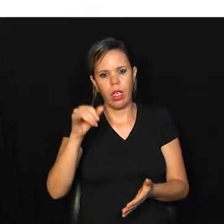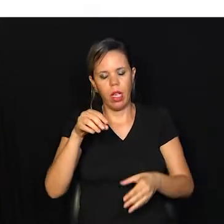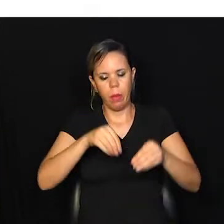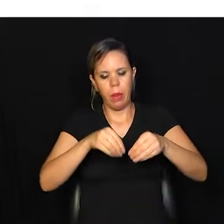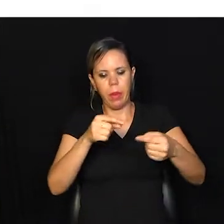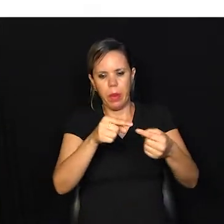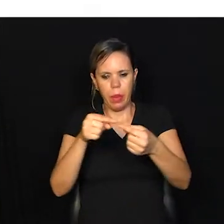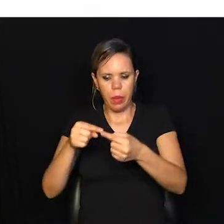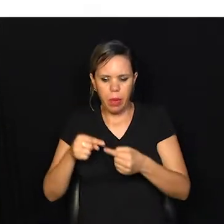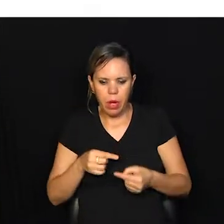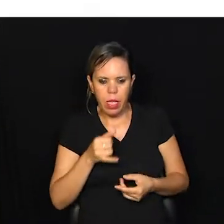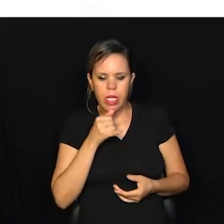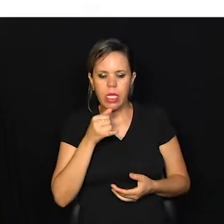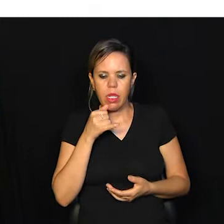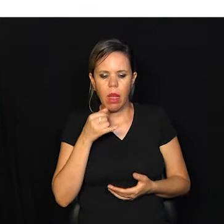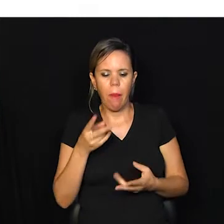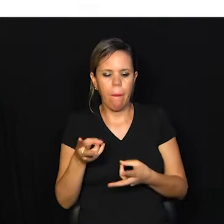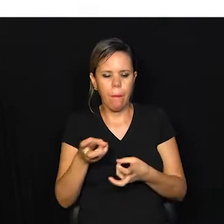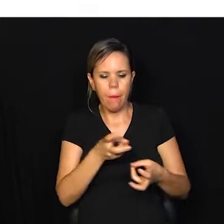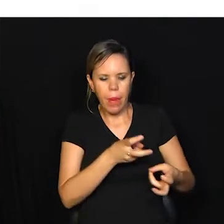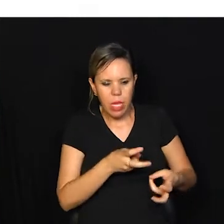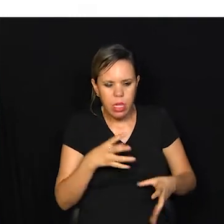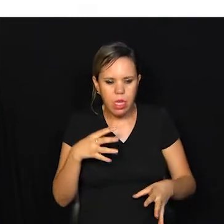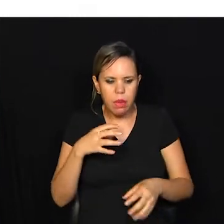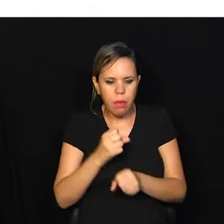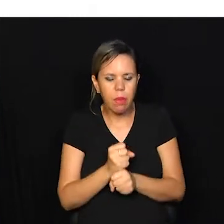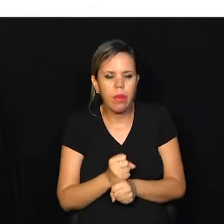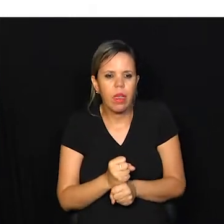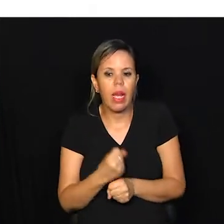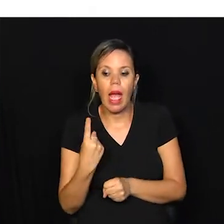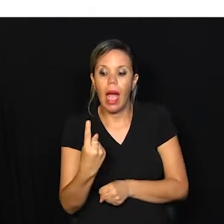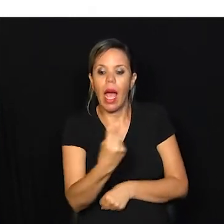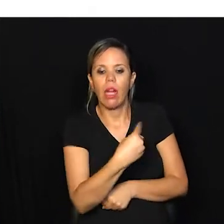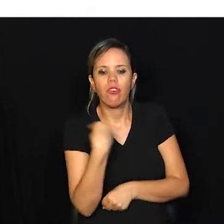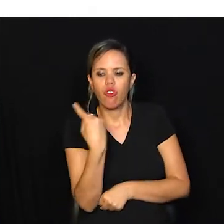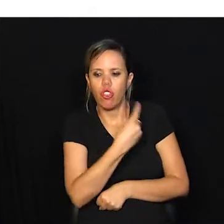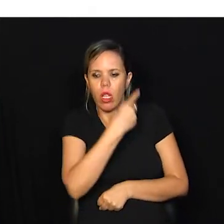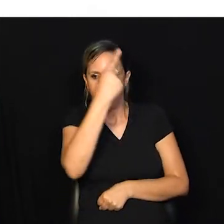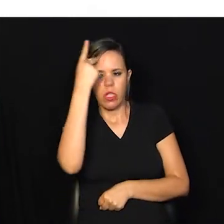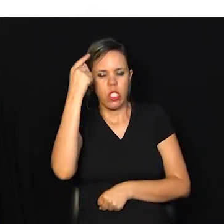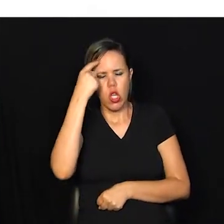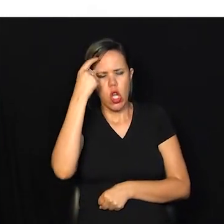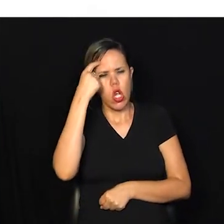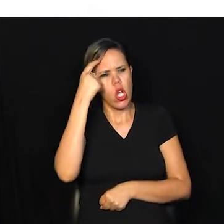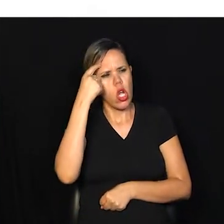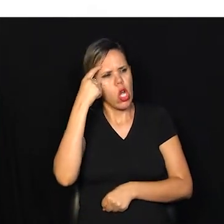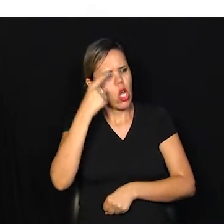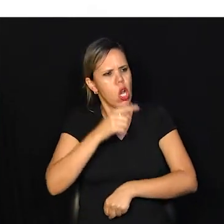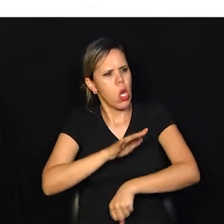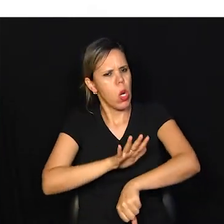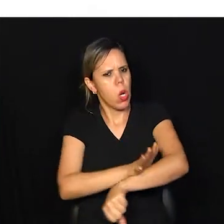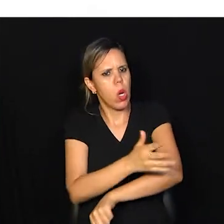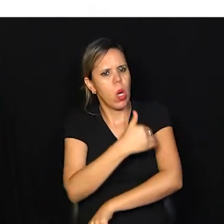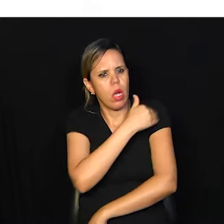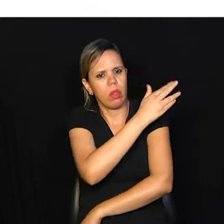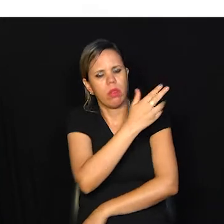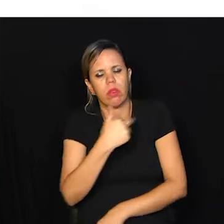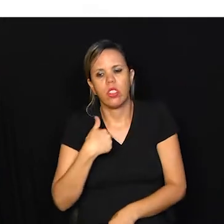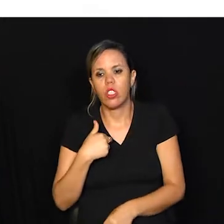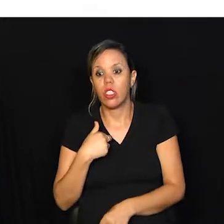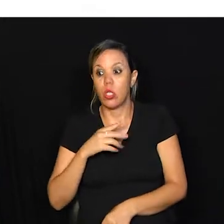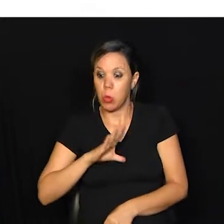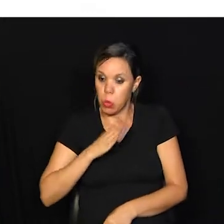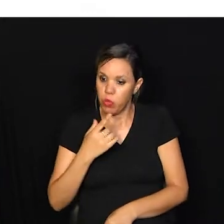cada pecinha. E cada pecinha está em cada um de nós. Se nós não estivermos dispostos a irmos